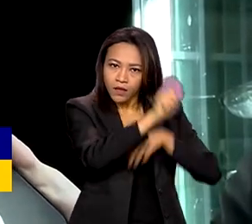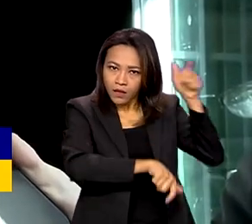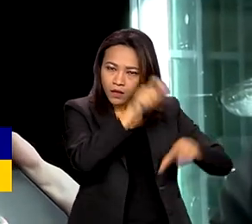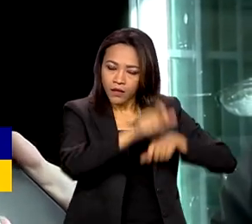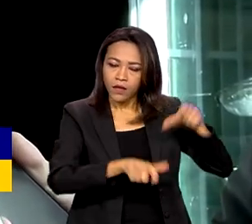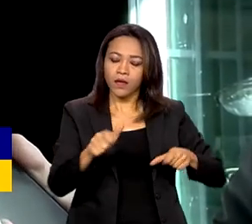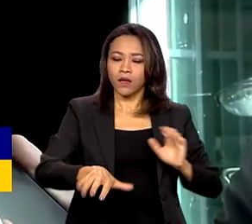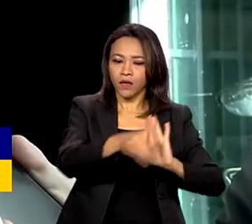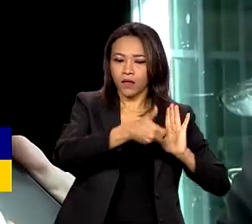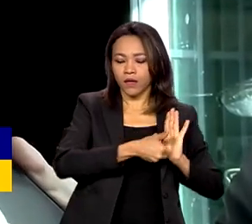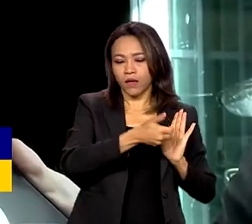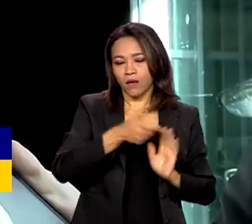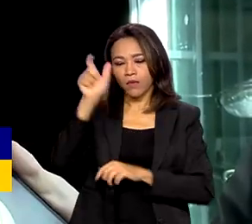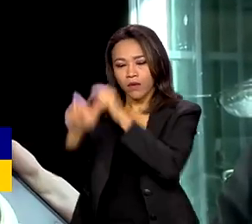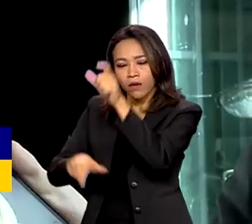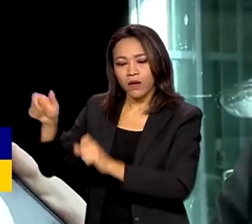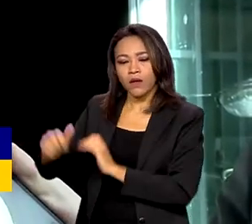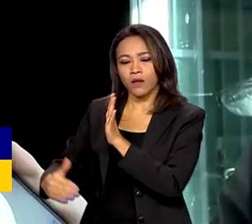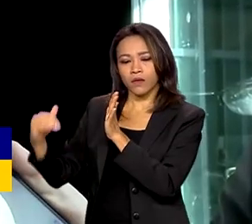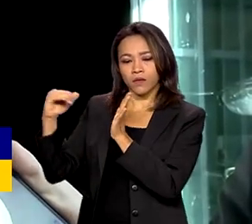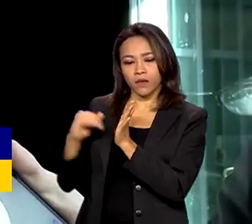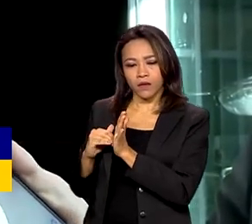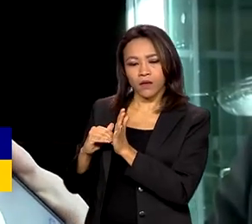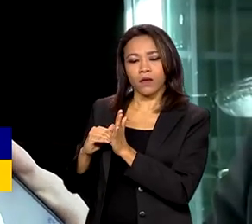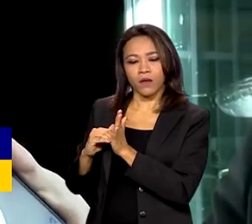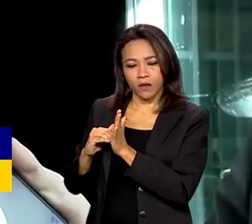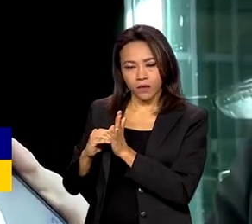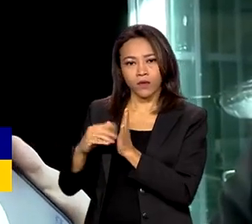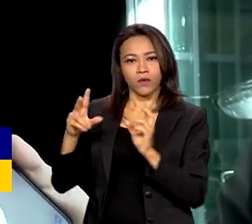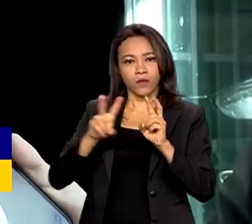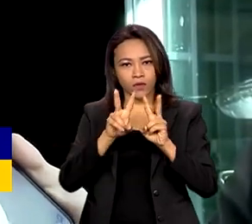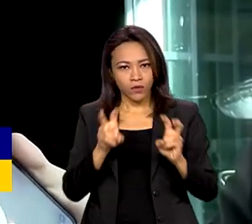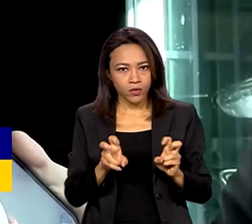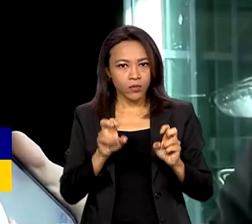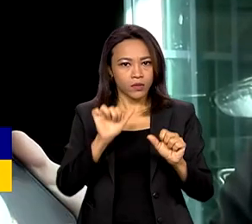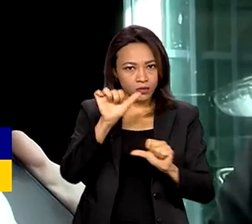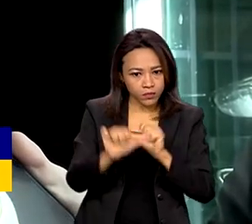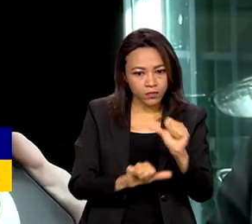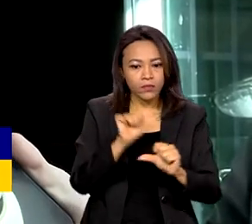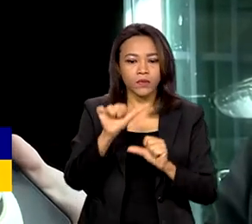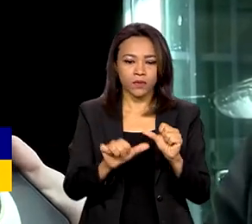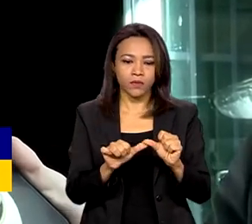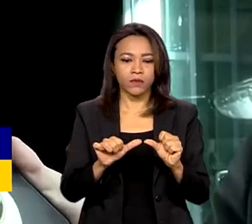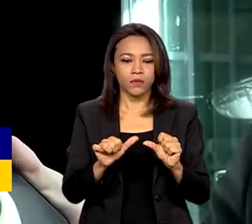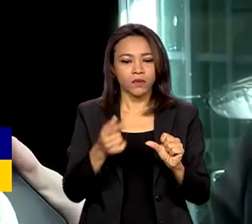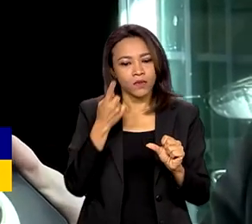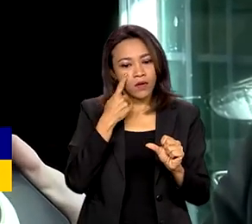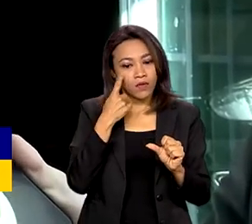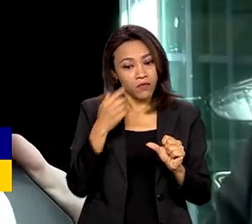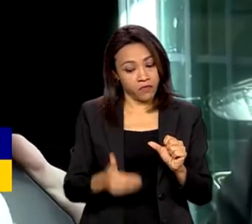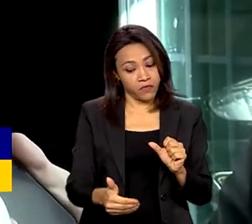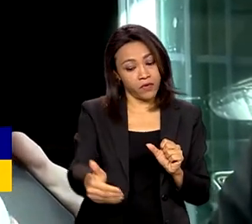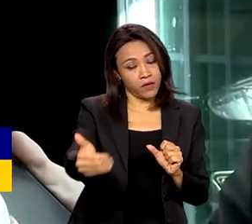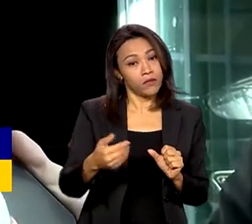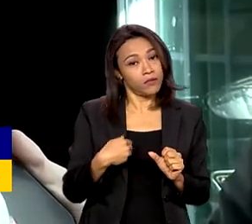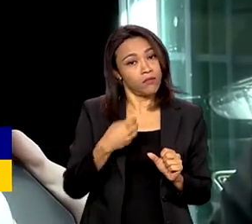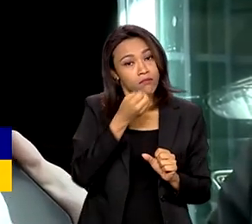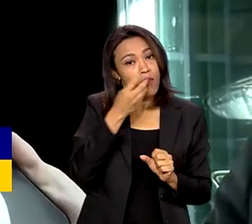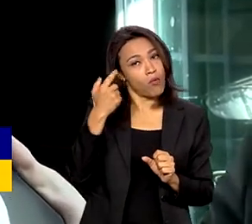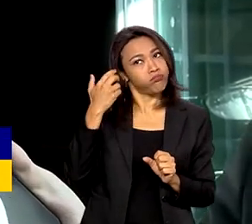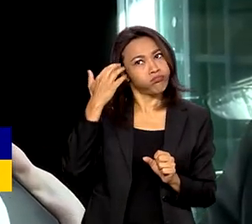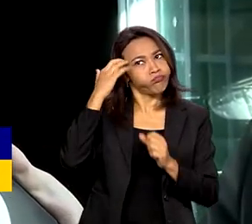iam ser obstáculos às reformas que o país precisa. O que nós estamos vendo aqui, com bom senso, com